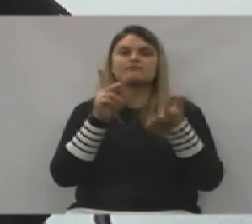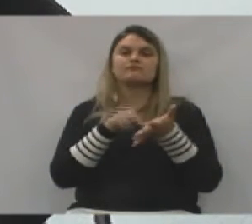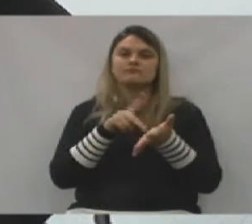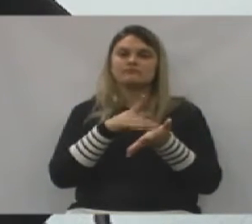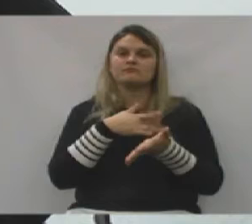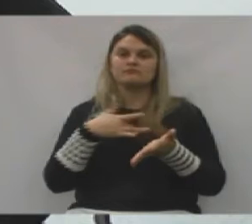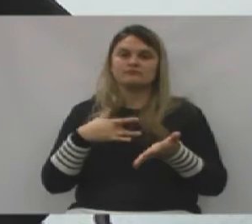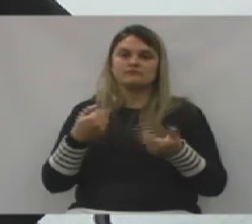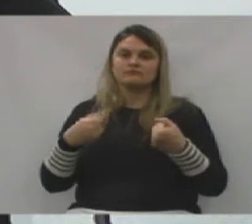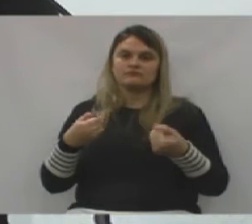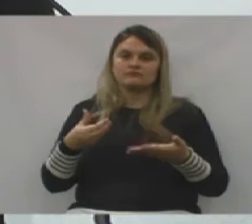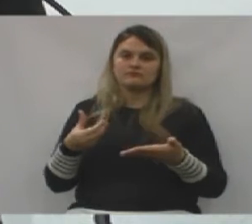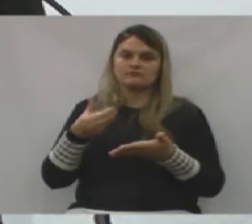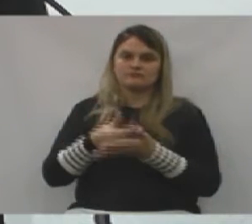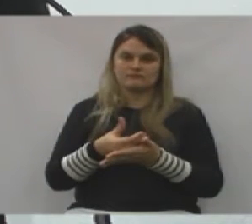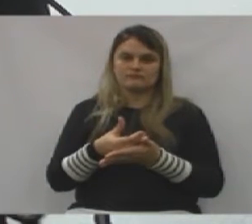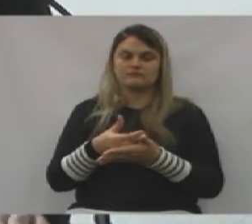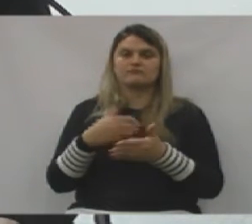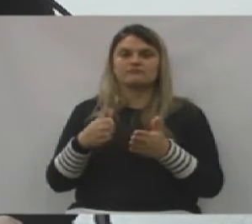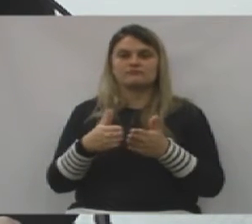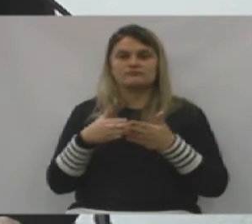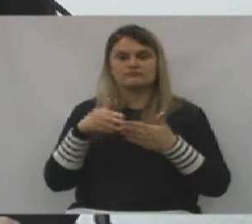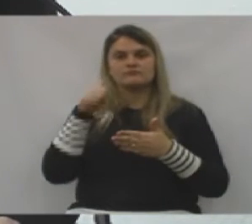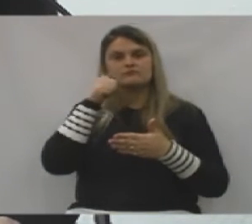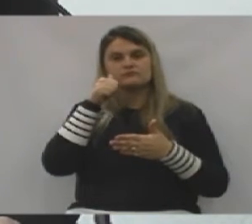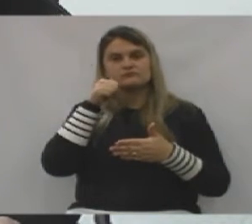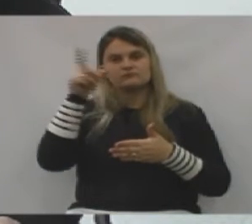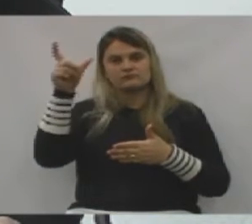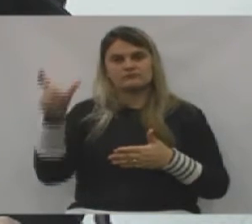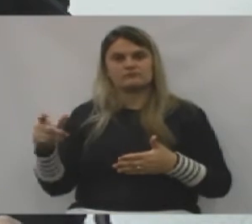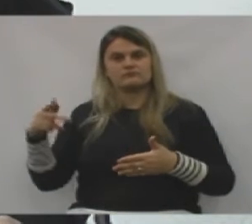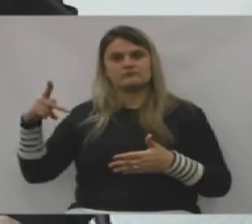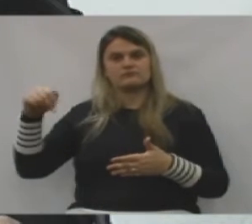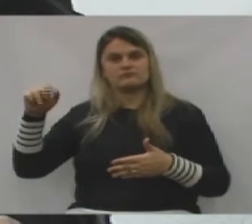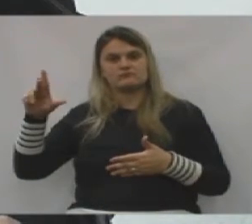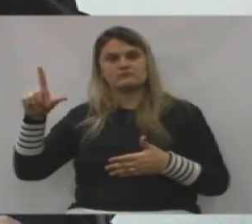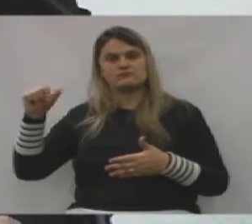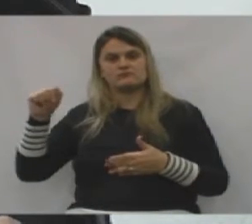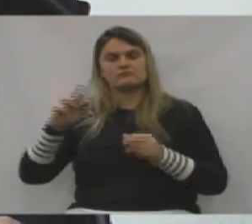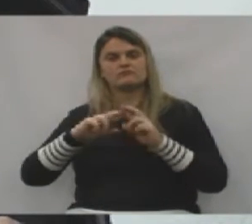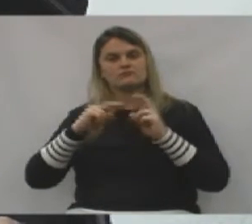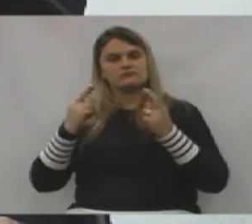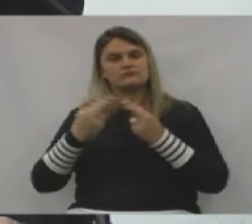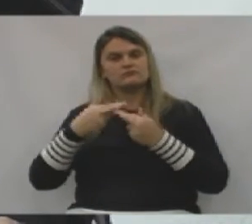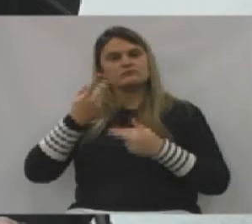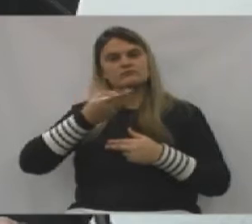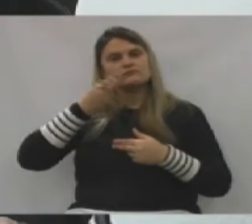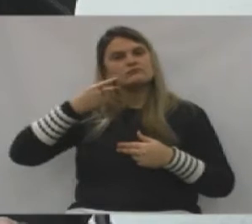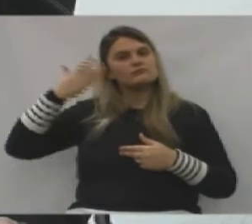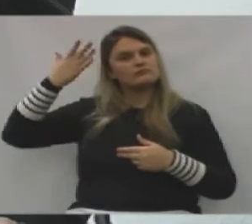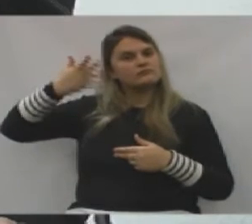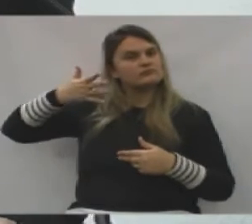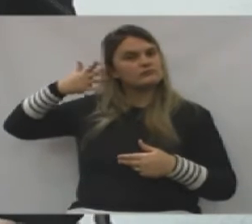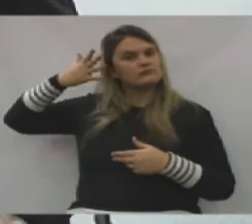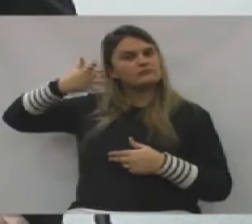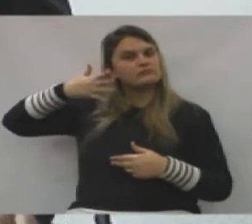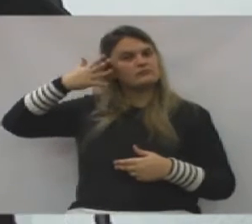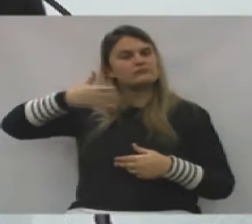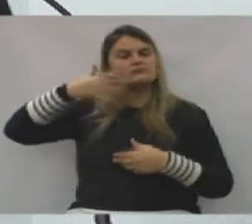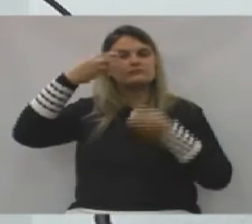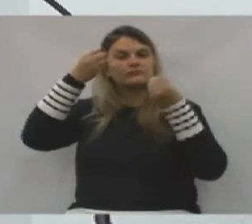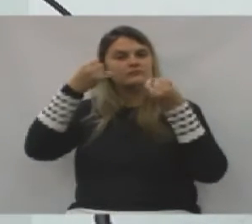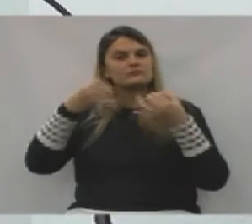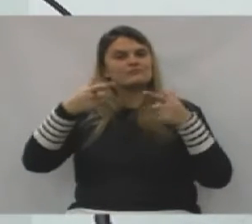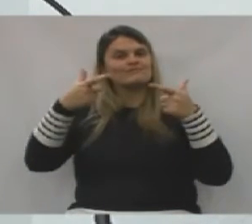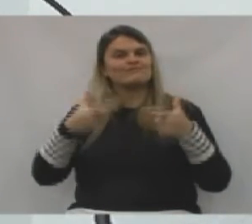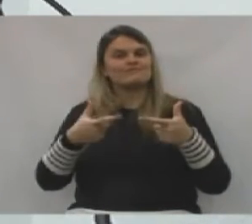retorno nosso. Pedimos para a Paula vir até aqui essa tribuna, numa sessão ordinária, aonde ela nos relatou aonde